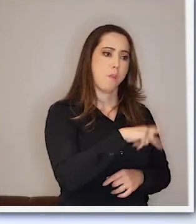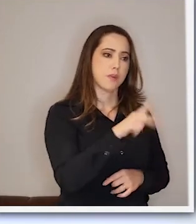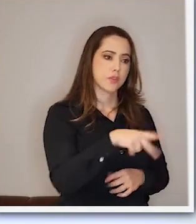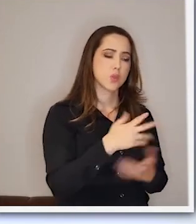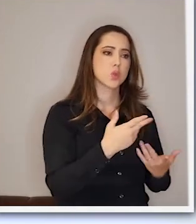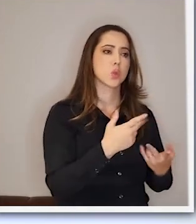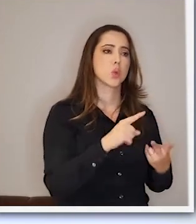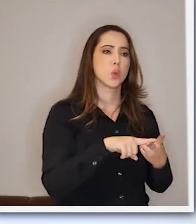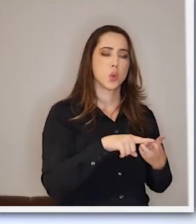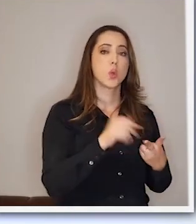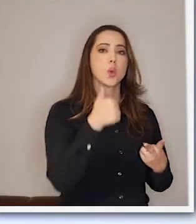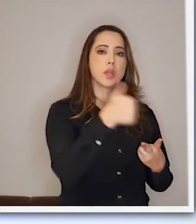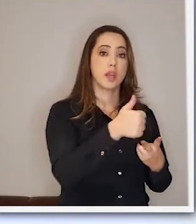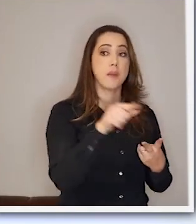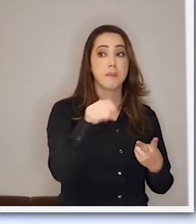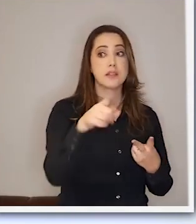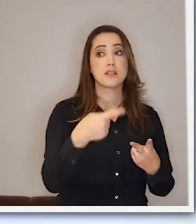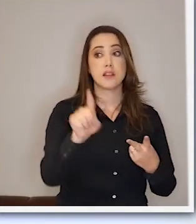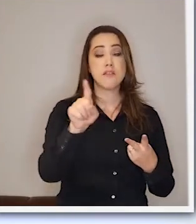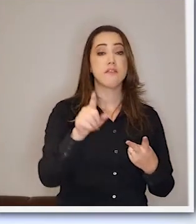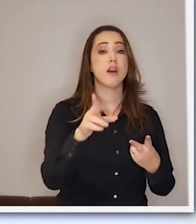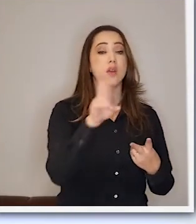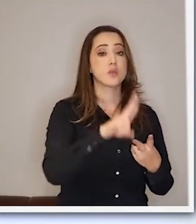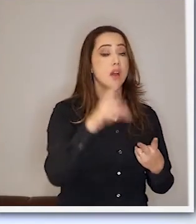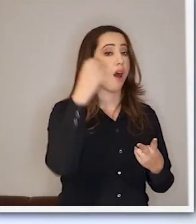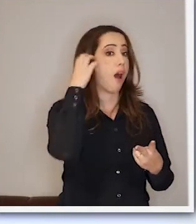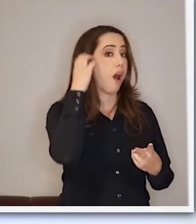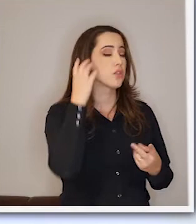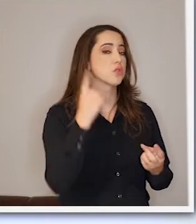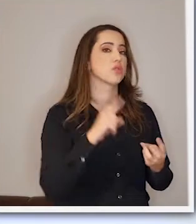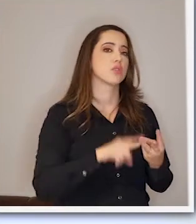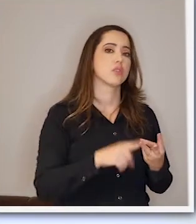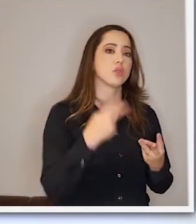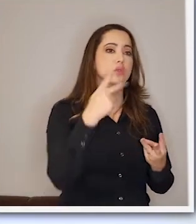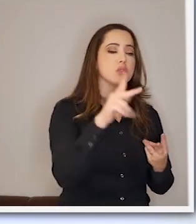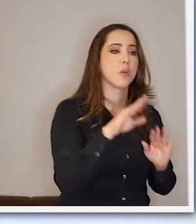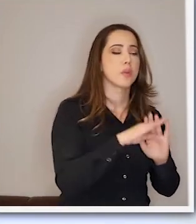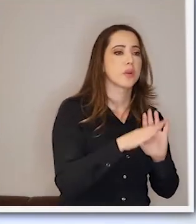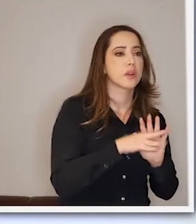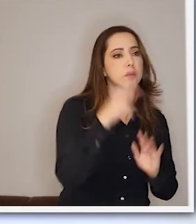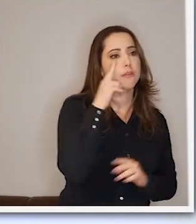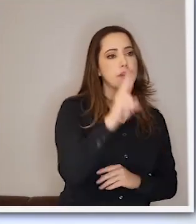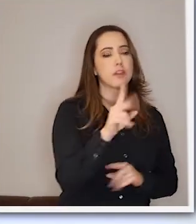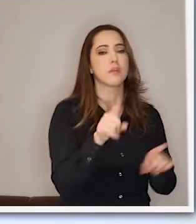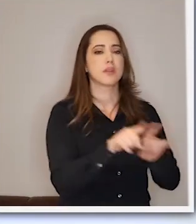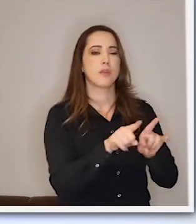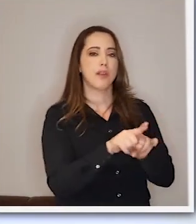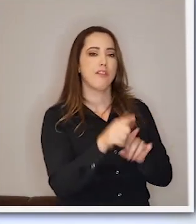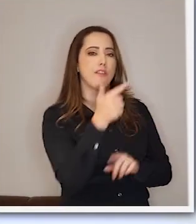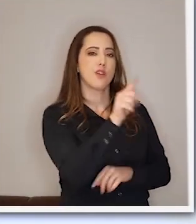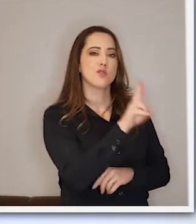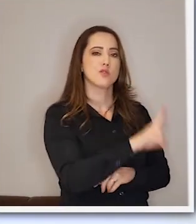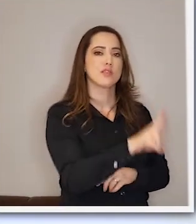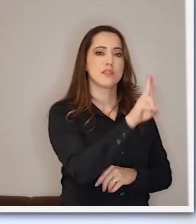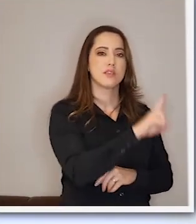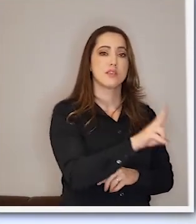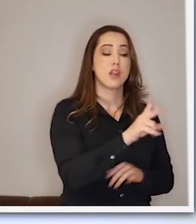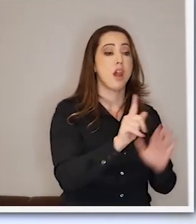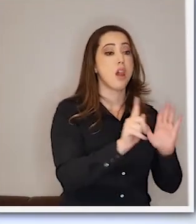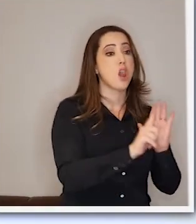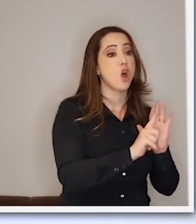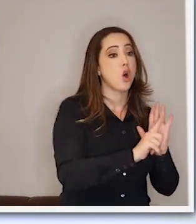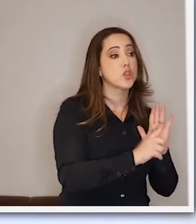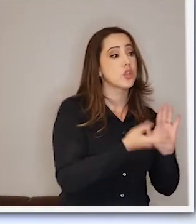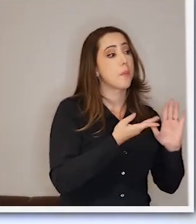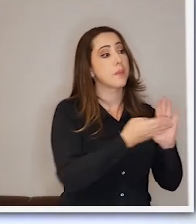ele é um sujeito consumidor. Ele vai consumir o seu produto, a sua rádio, o seu